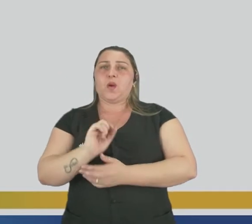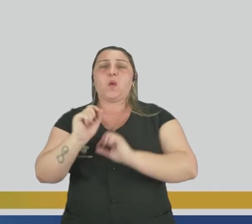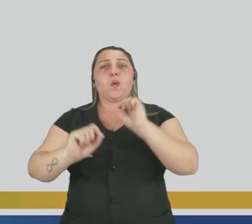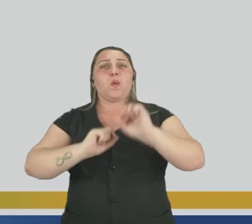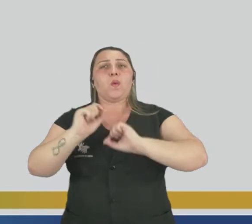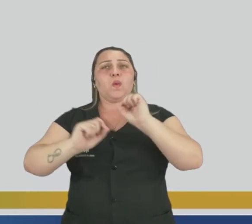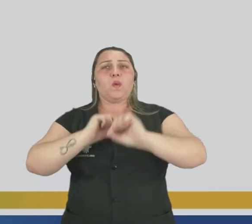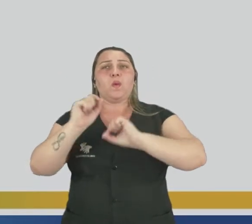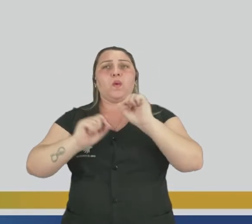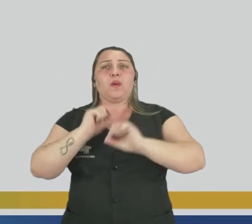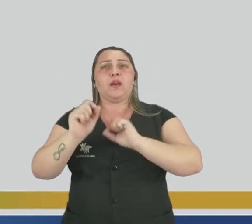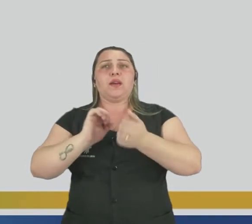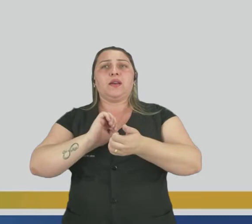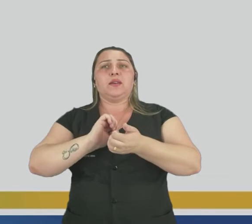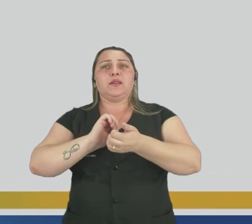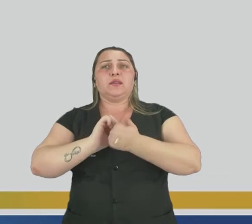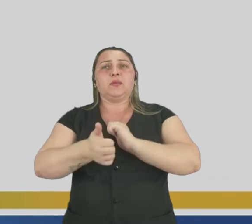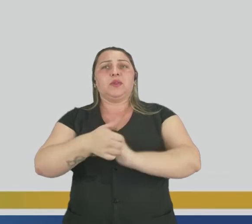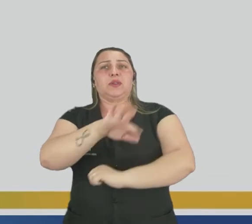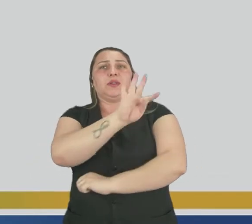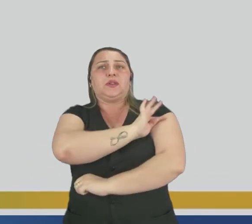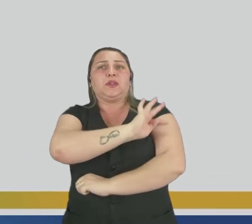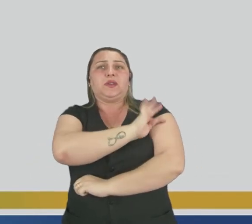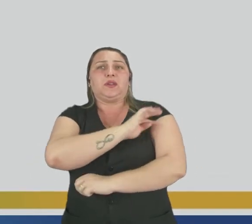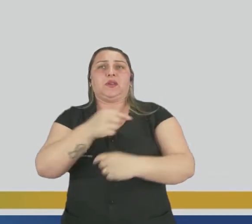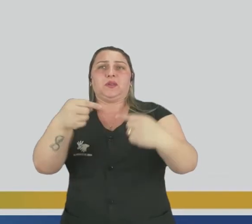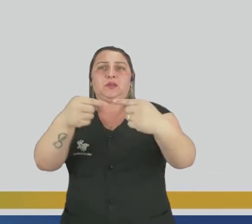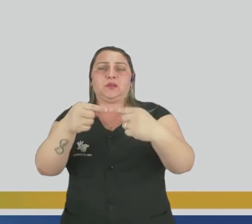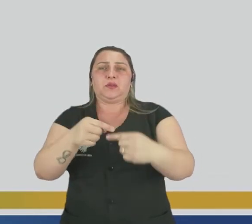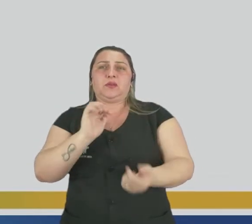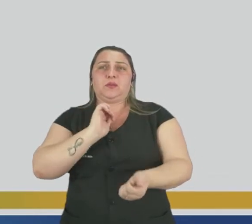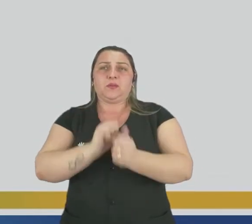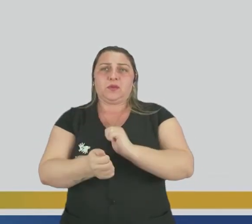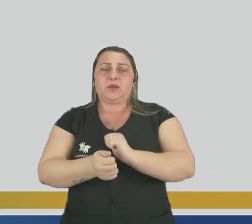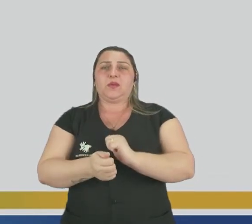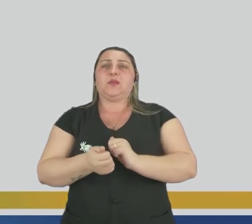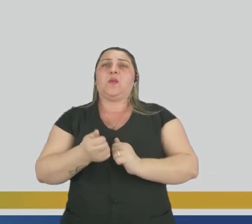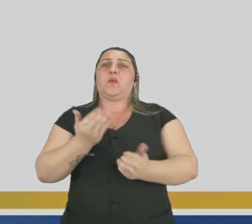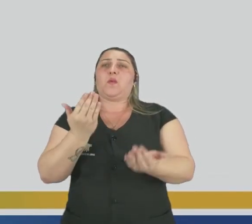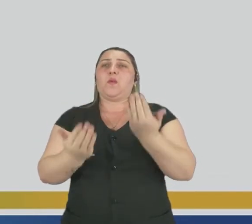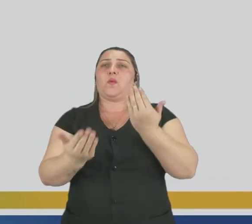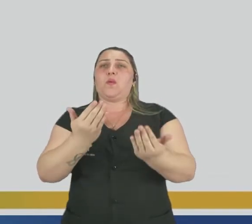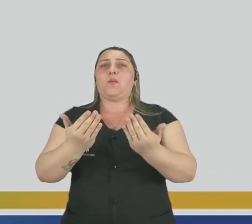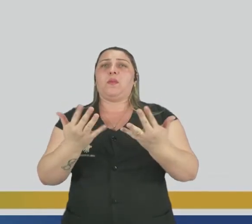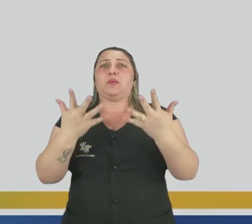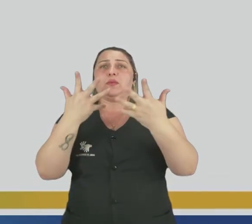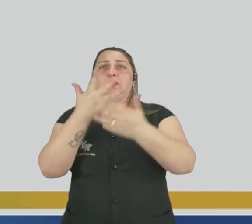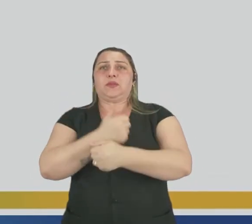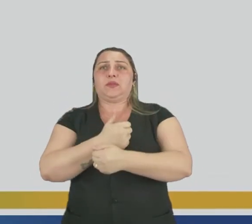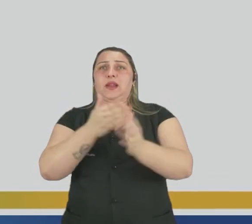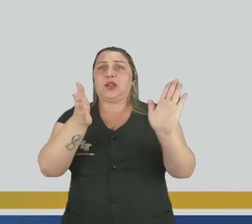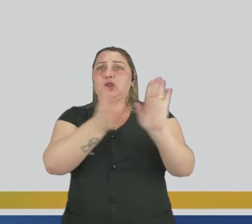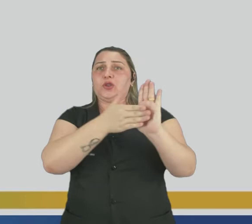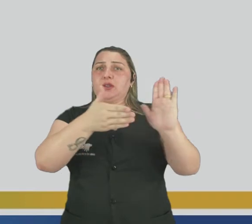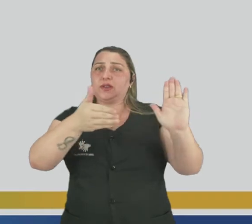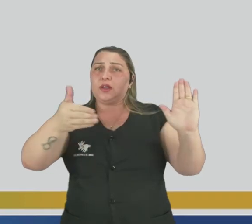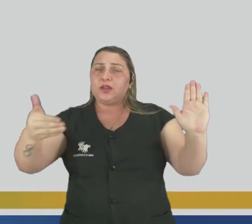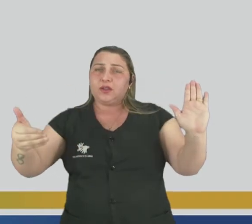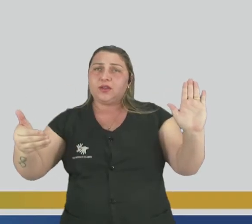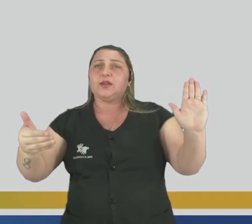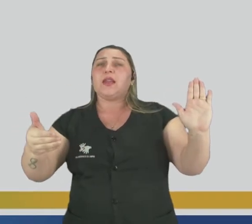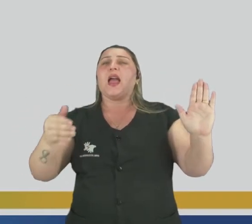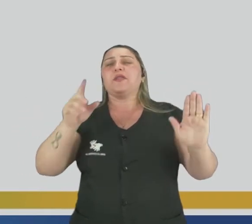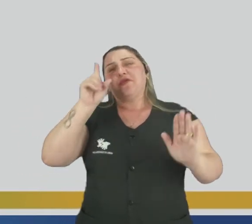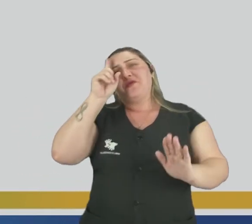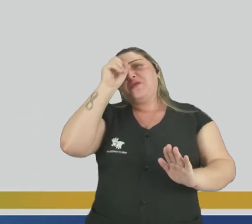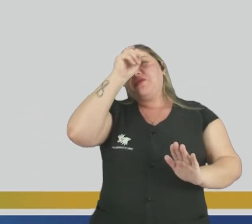o que são os esportes técnico-combinatórios, né? São esportes que são comparados à beleza estética, né? E o grau